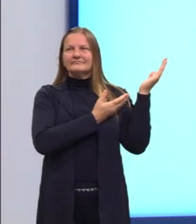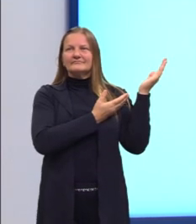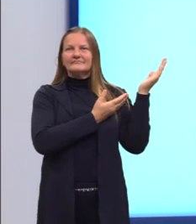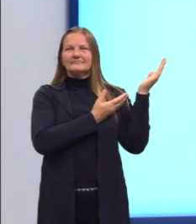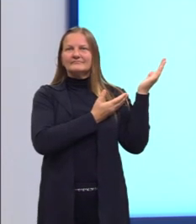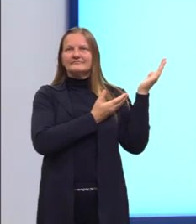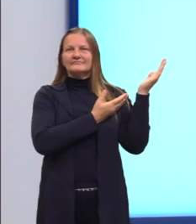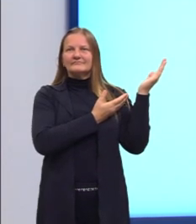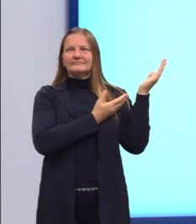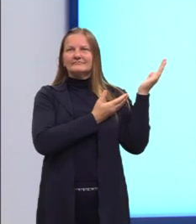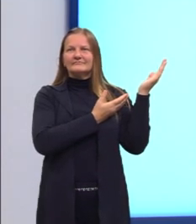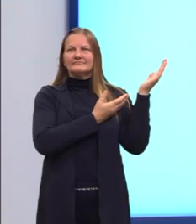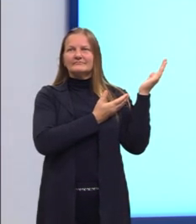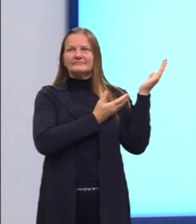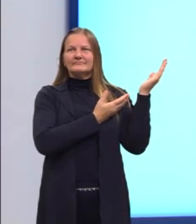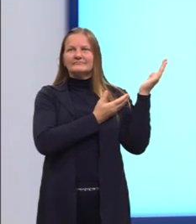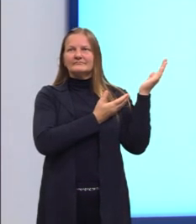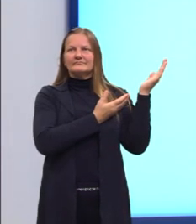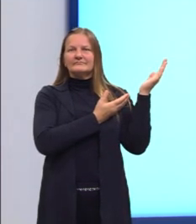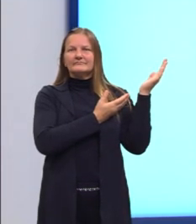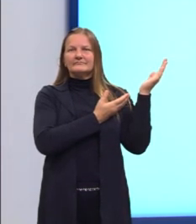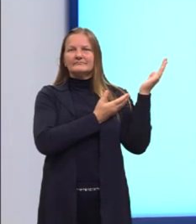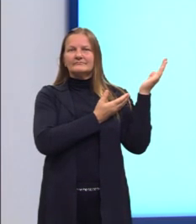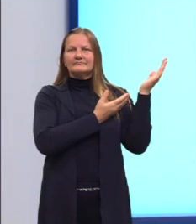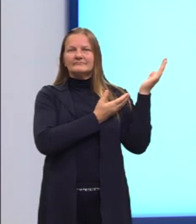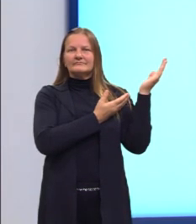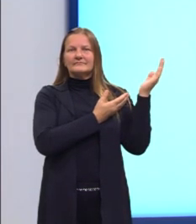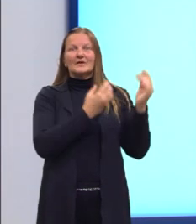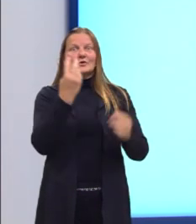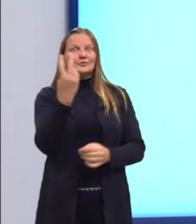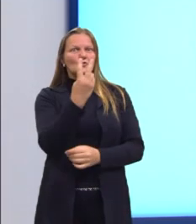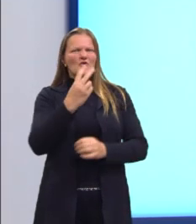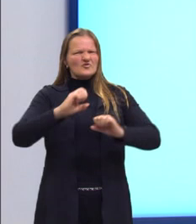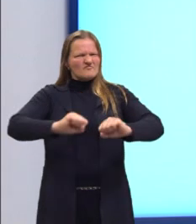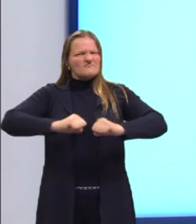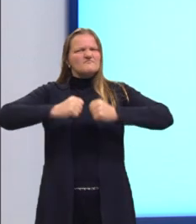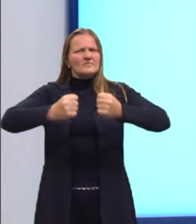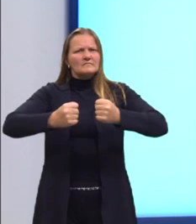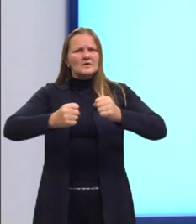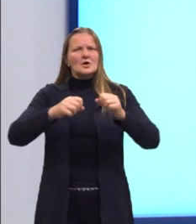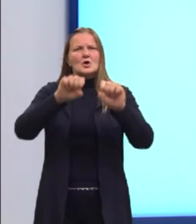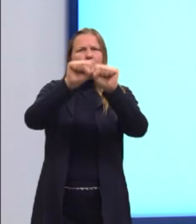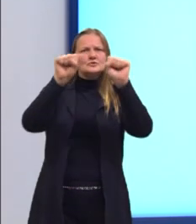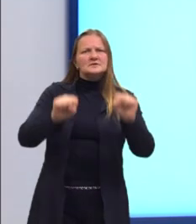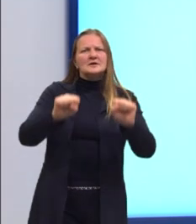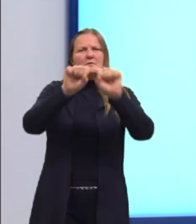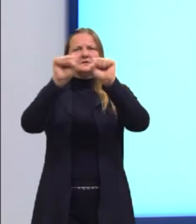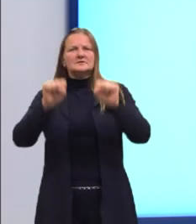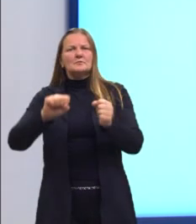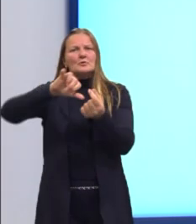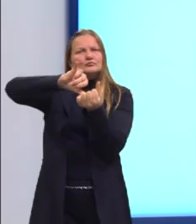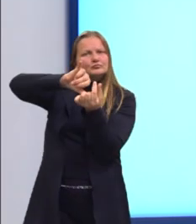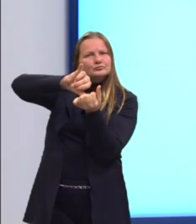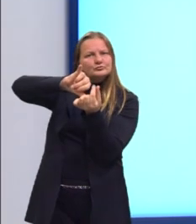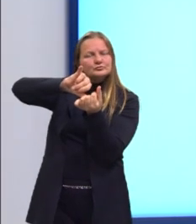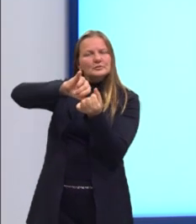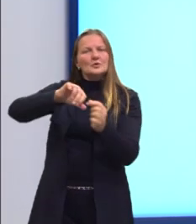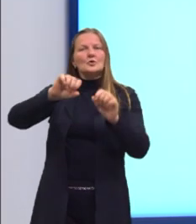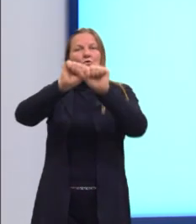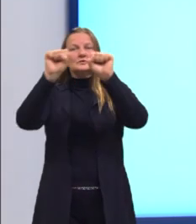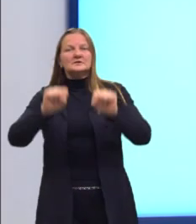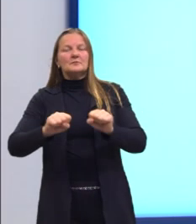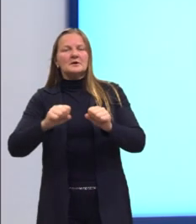e do outro lado o professor Karl Marx né os dois são são são defensores aí do seu sistemas sistema capitalista o